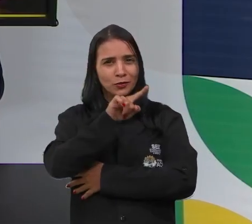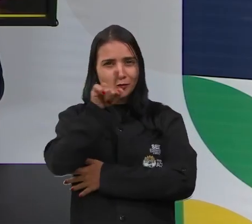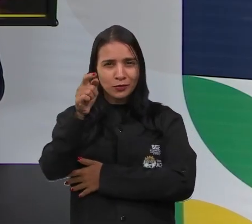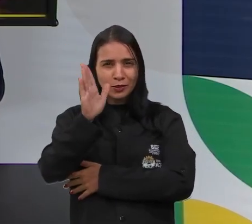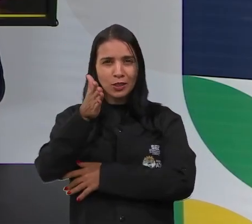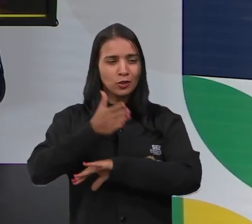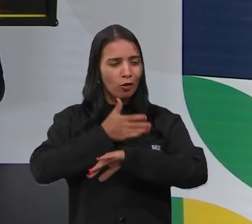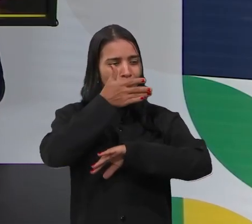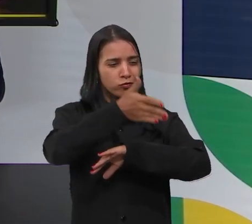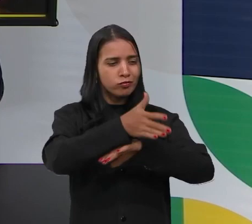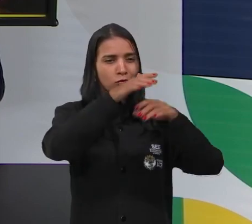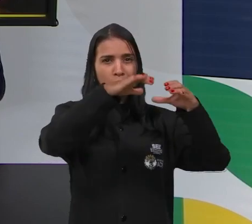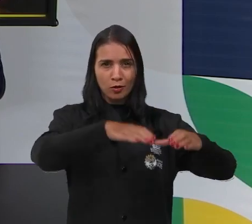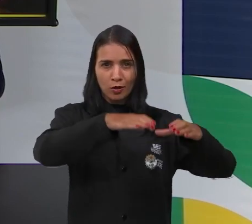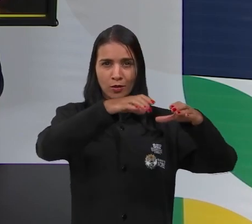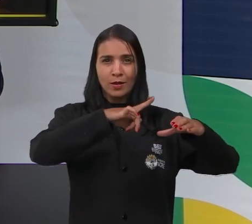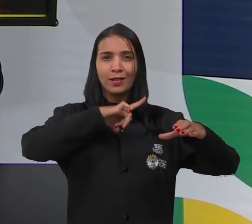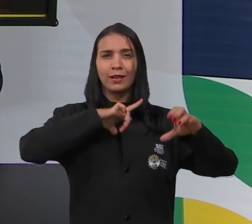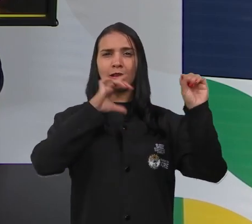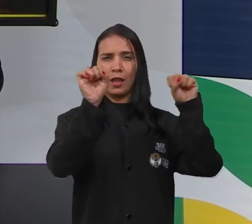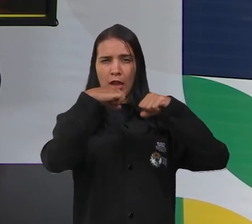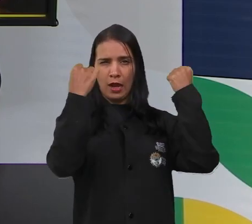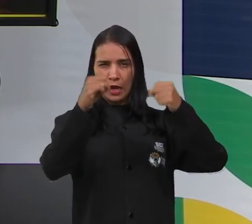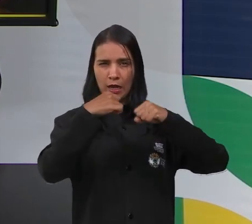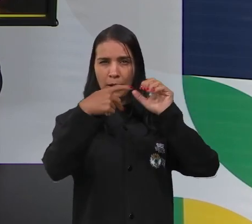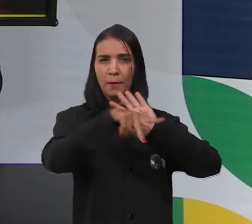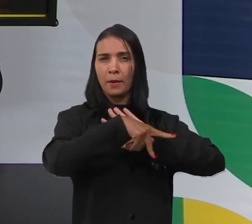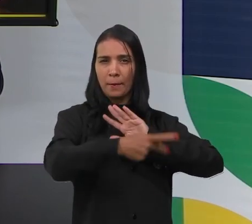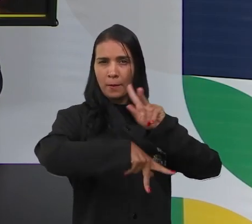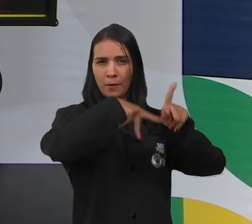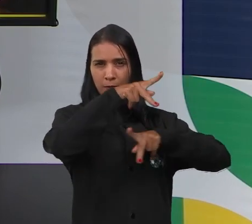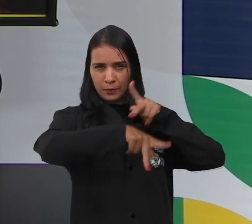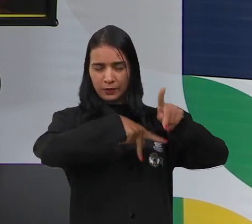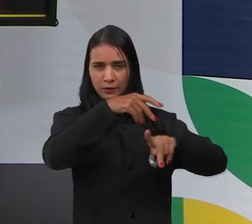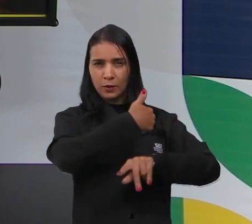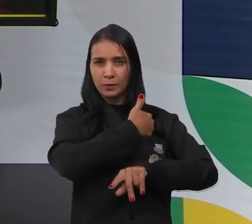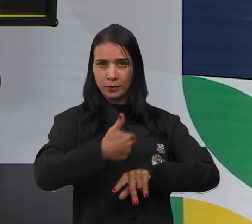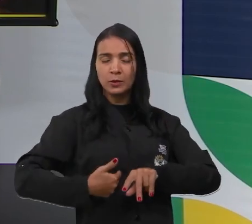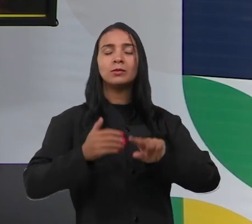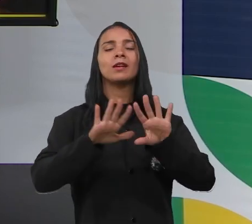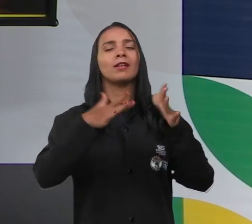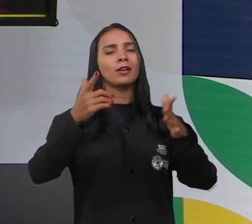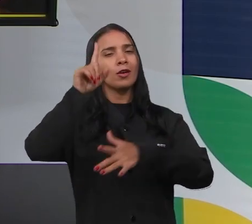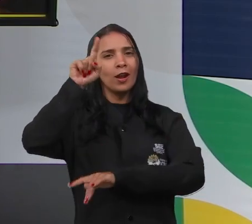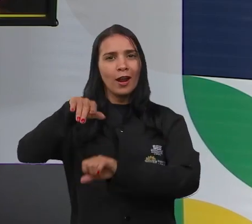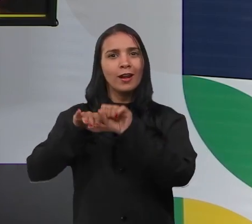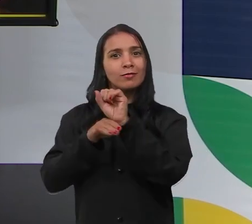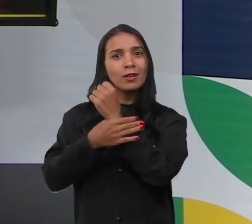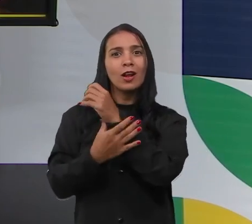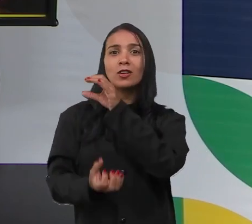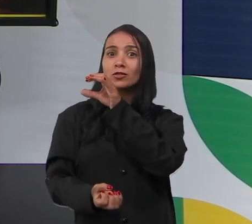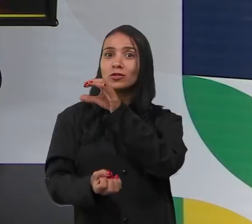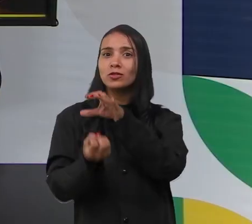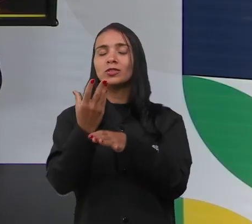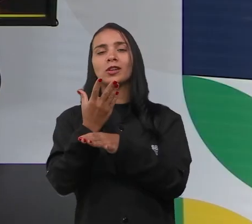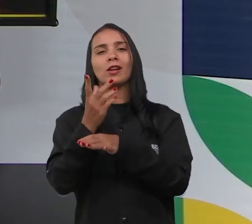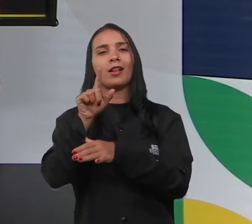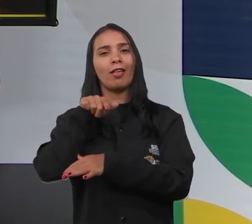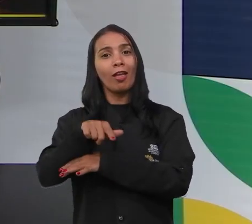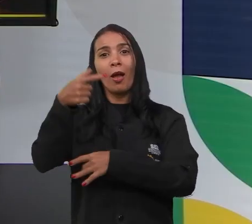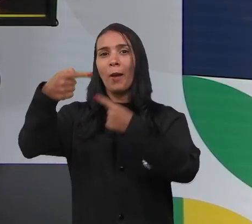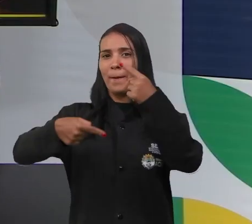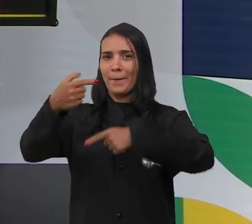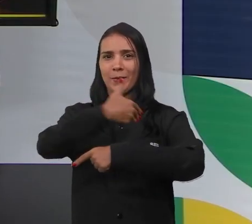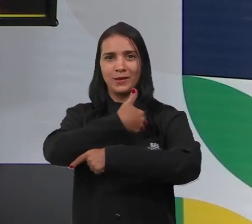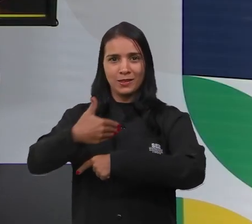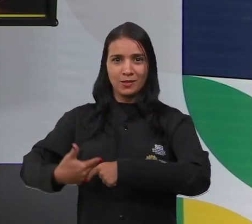academias populares. São instrumentos alocados de políticas públicas voltadas a garantir a manutenção das práticas corporais,